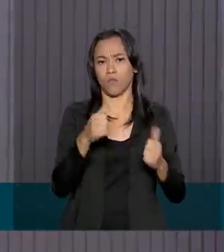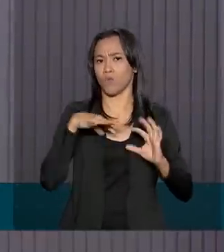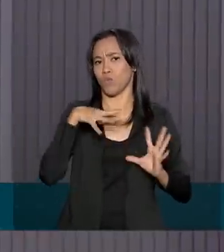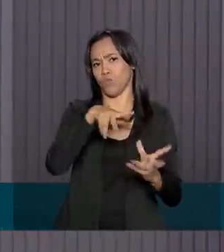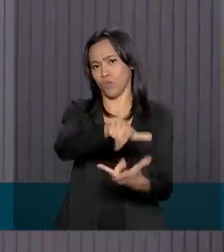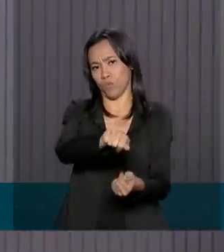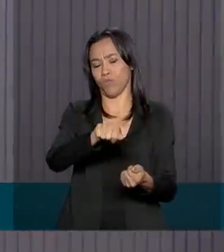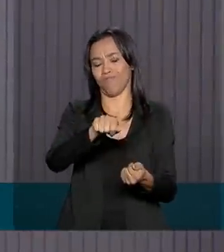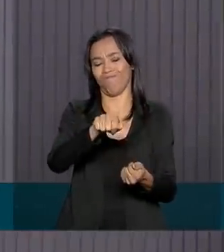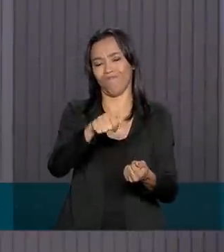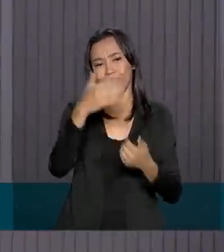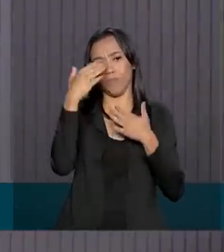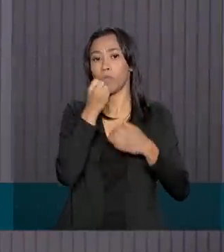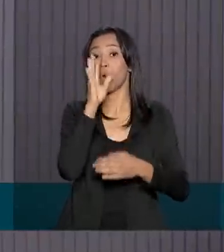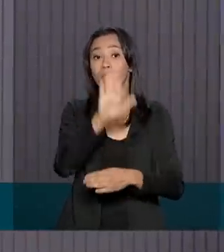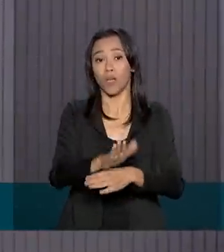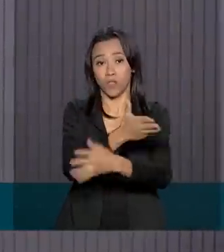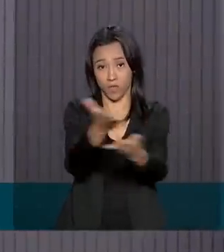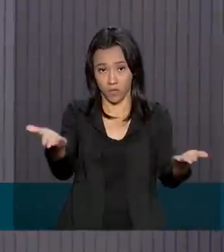mundo. Uma boa tarde a todos.